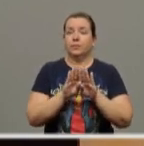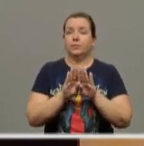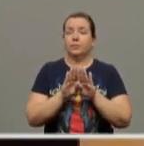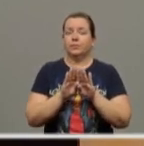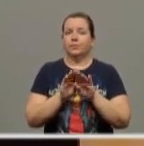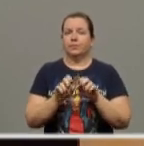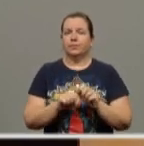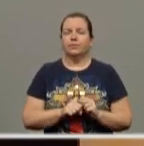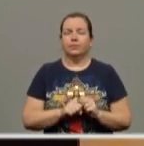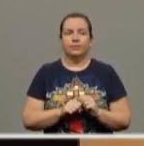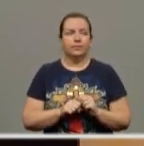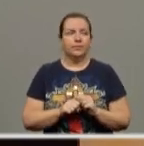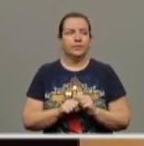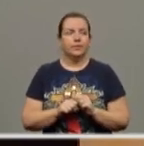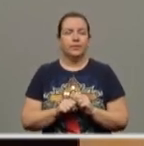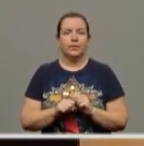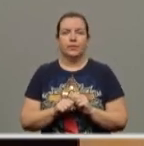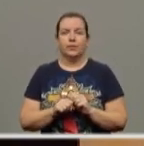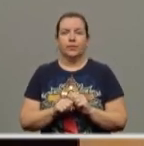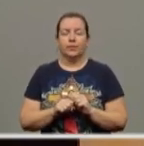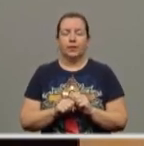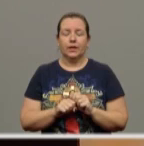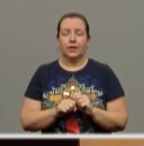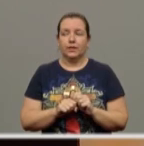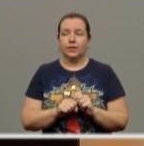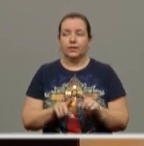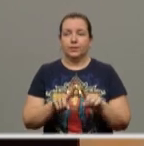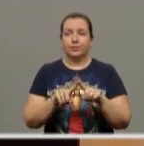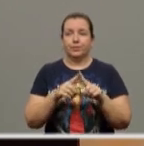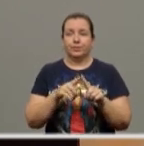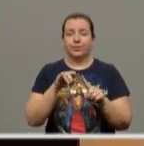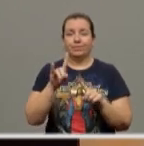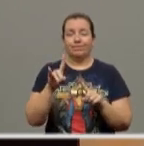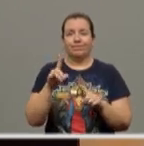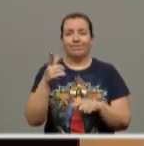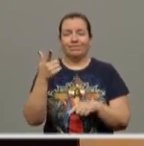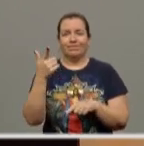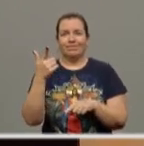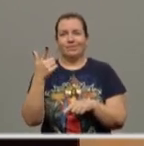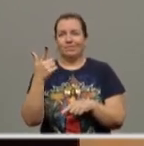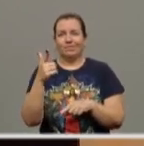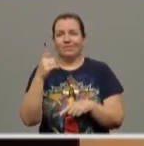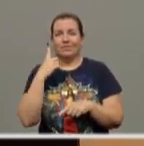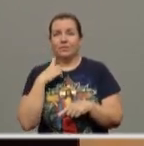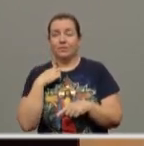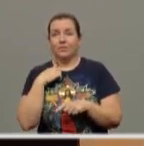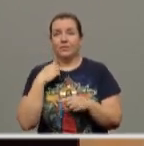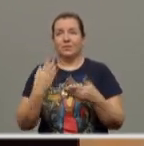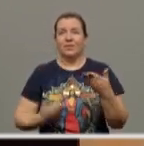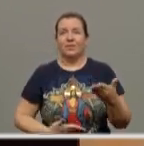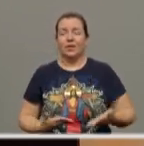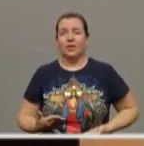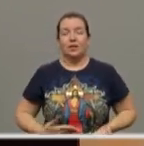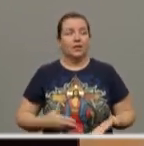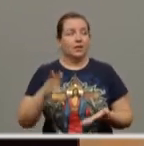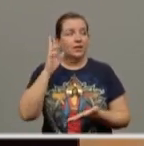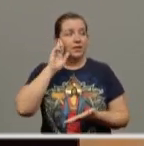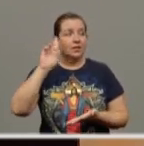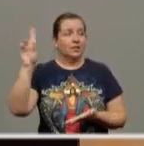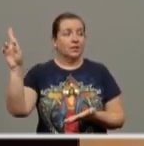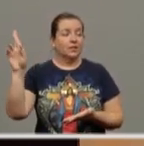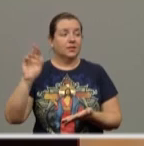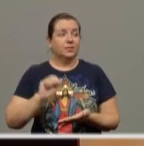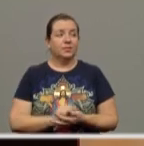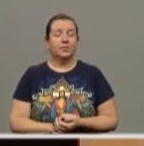servi o Senhor. Porém, se vos desagrada servir o Senhor, escolhei hoje